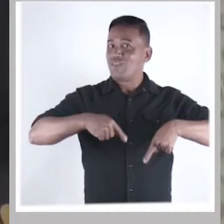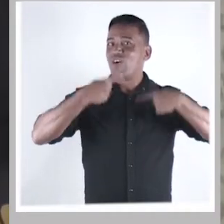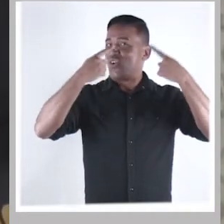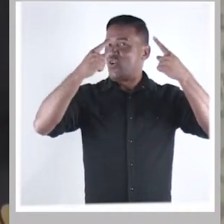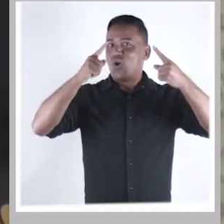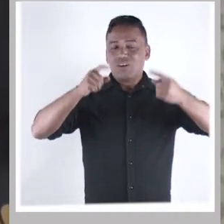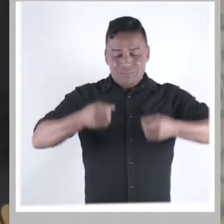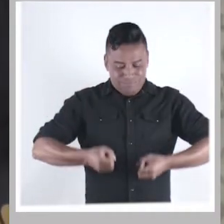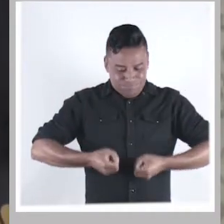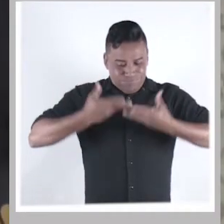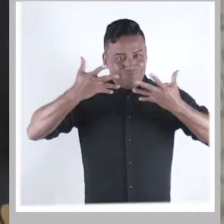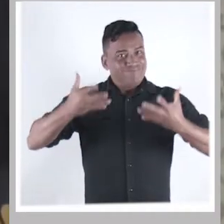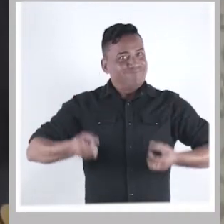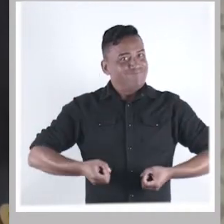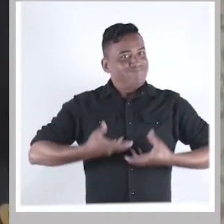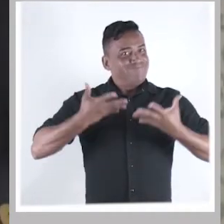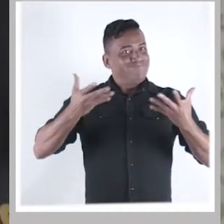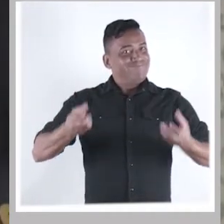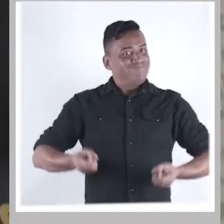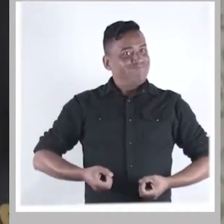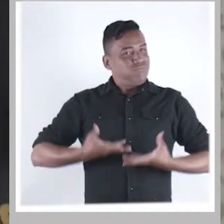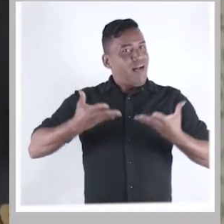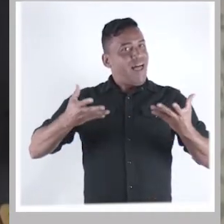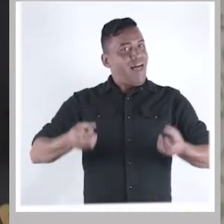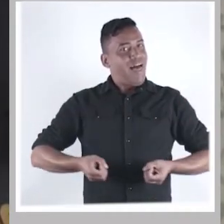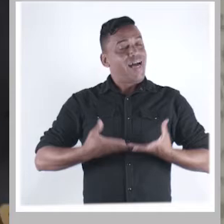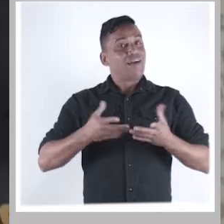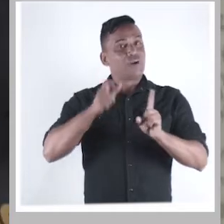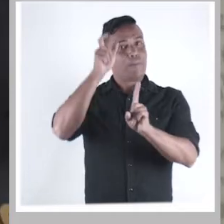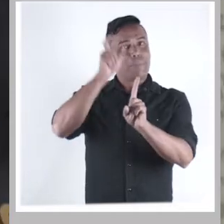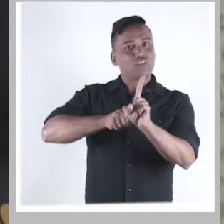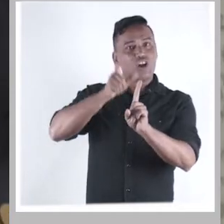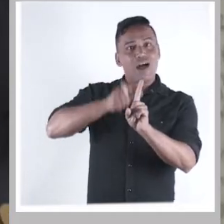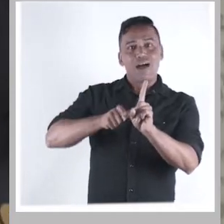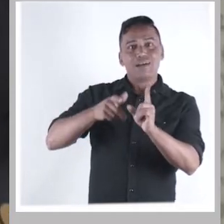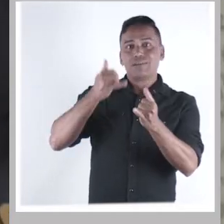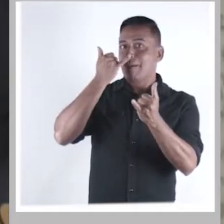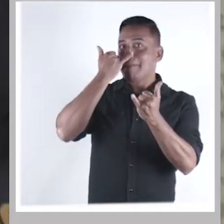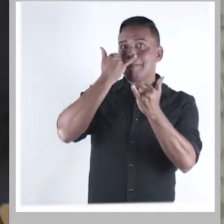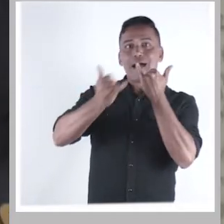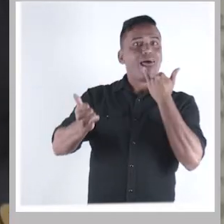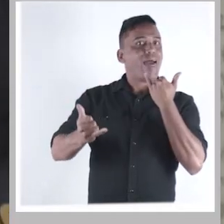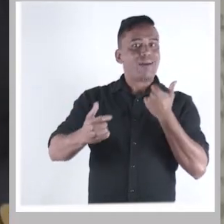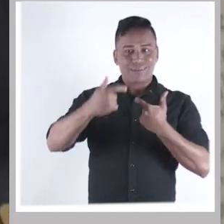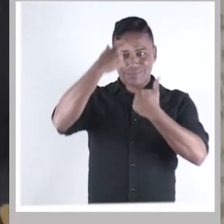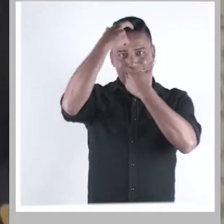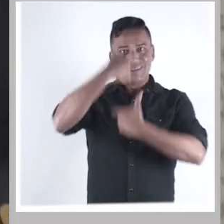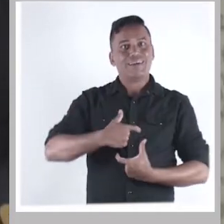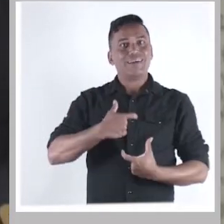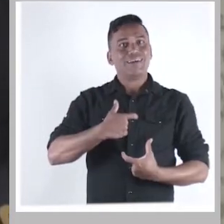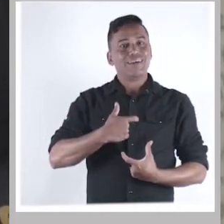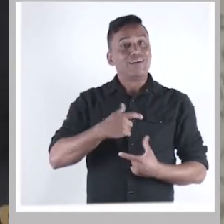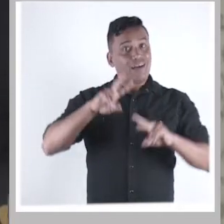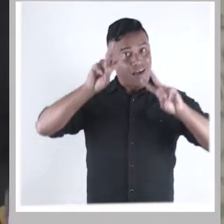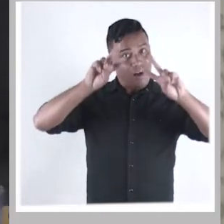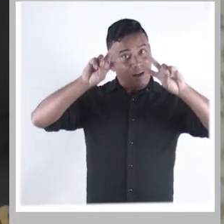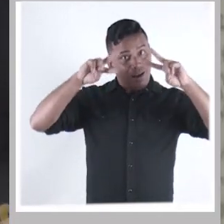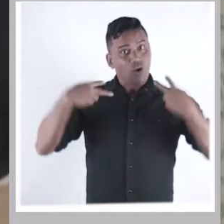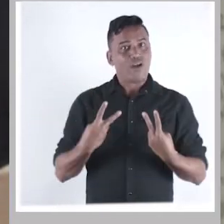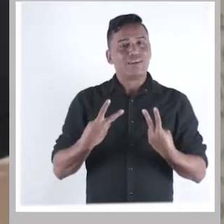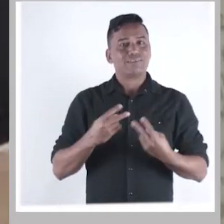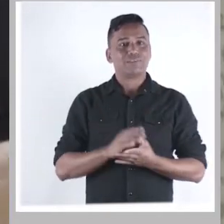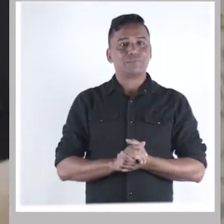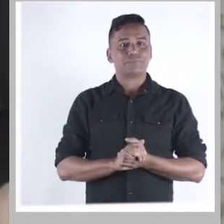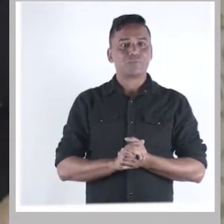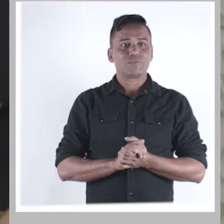Ela provocou muito em mim, né? Ou seja, as personagens de Conceição são muito parecidas, né, com a gente, assim.